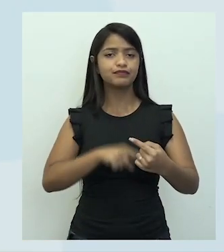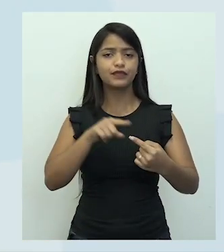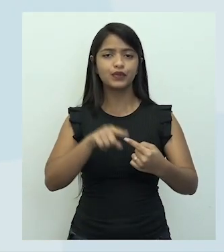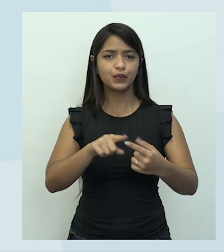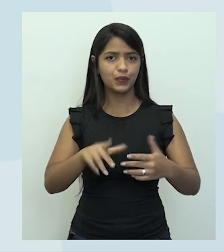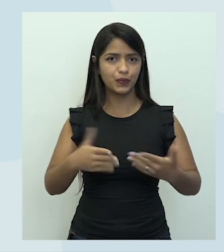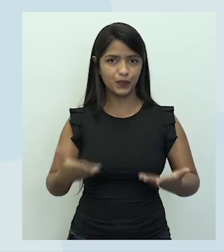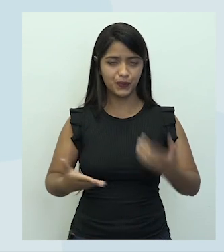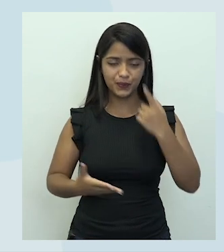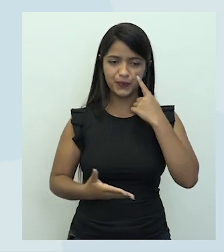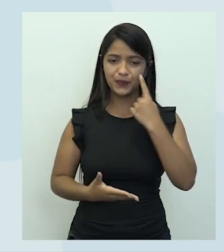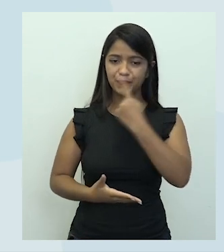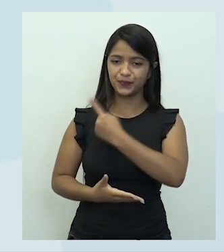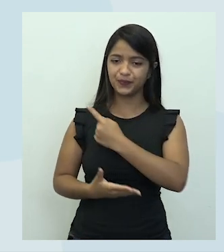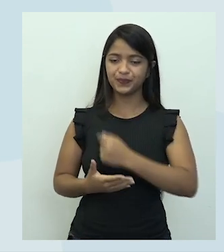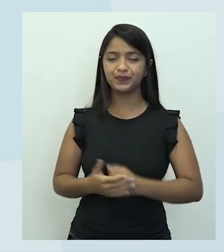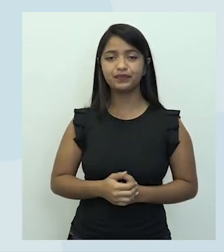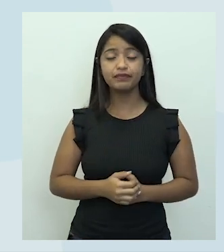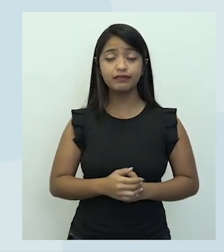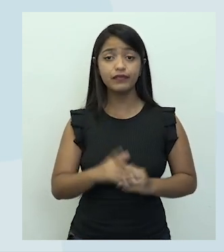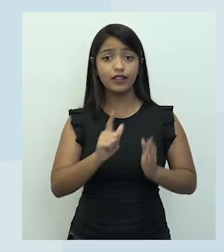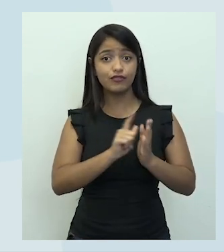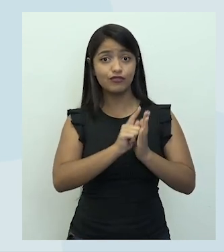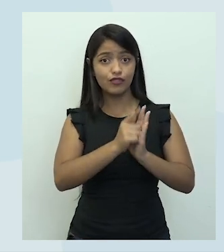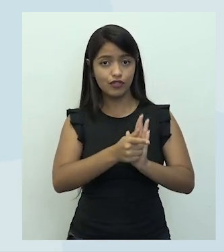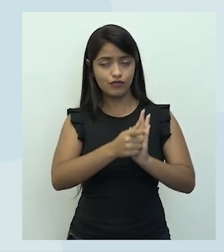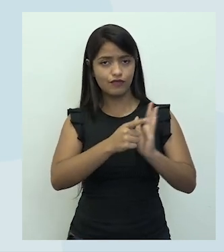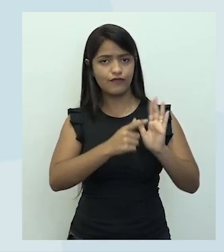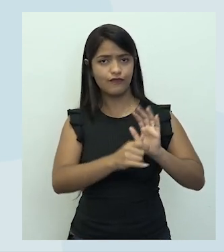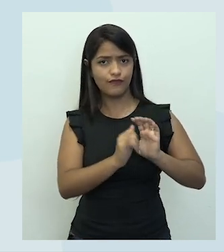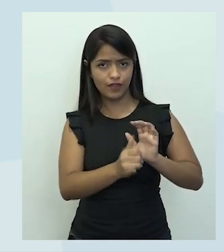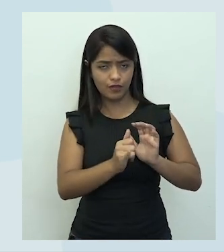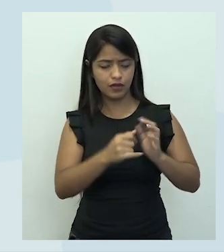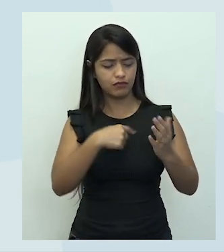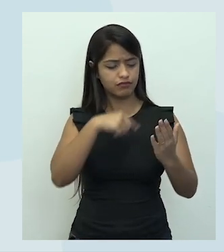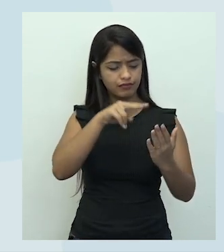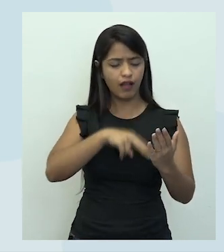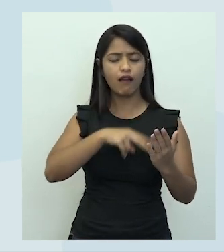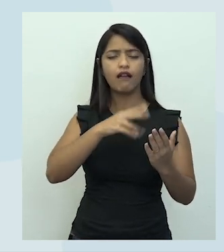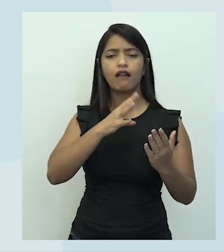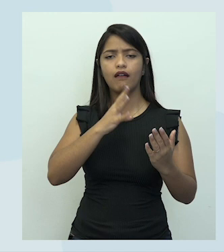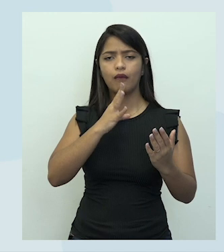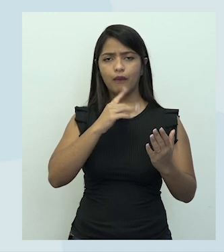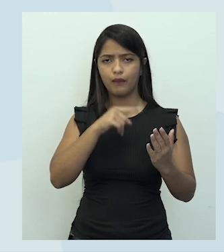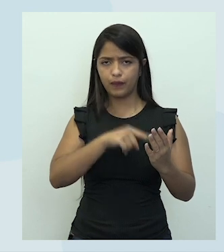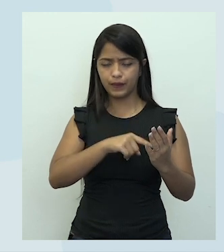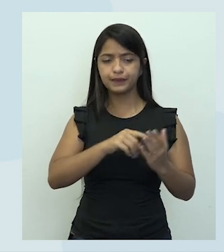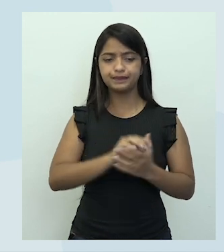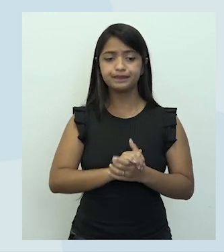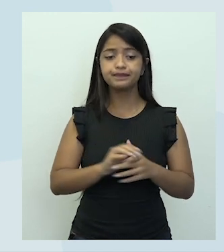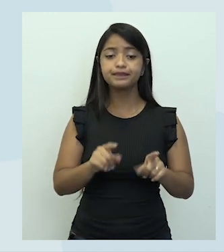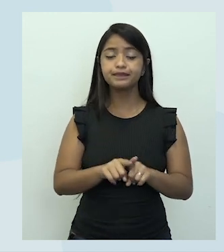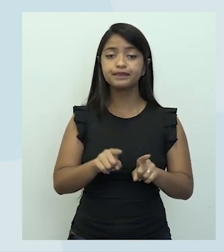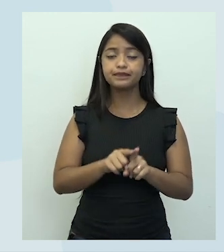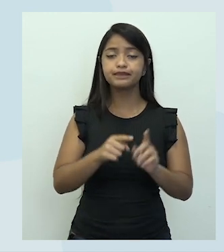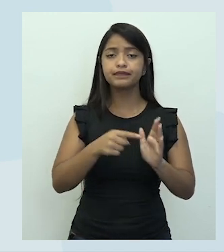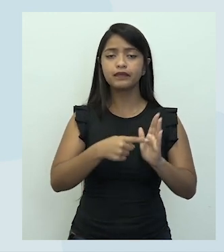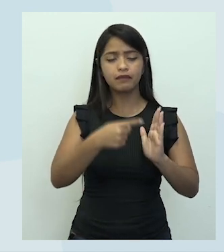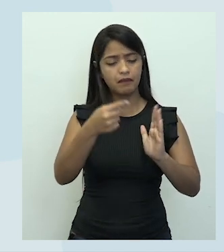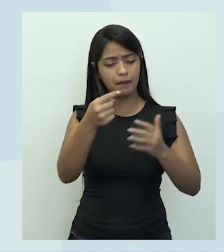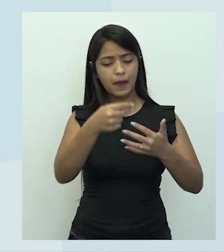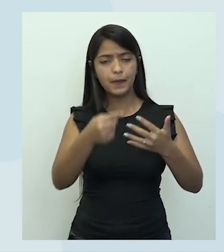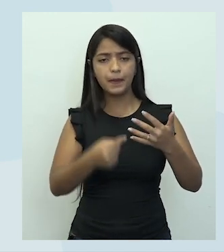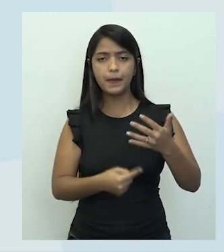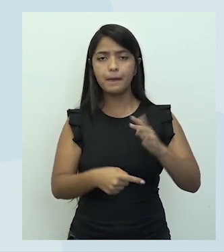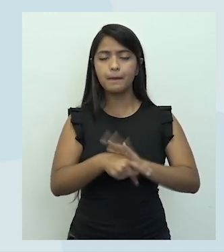bom? Ler e reconhecer as características do gênero textual fábula, identificar elementos da narrativa, reconhecer